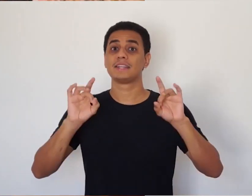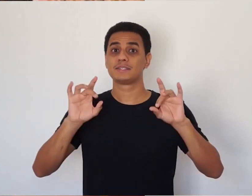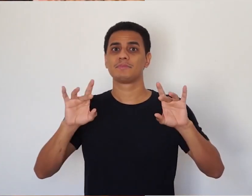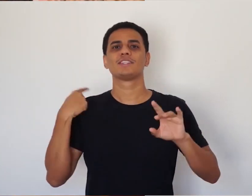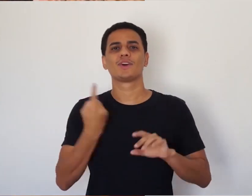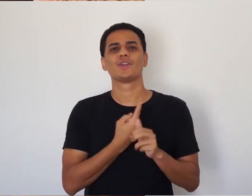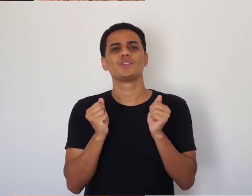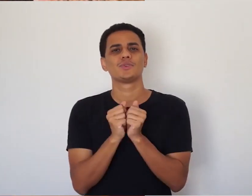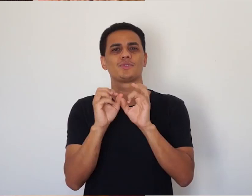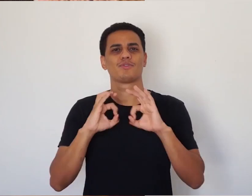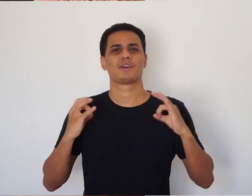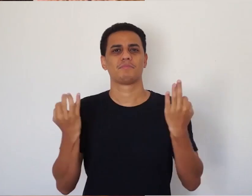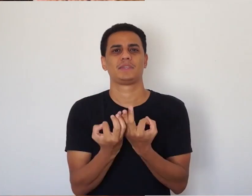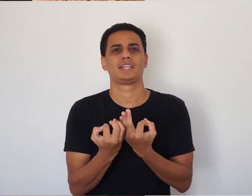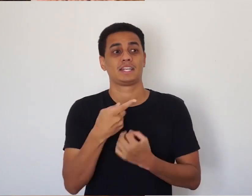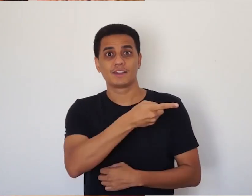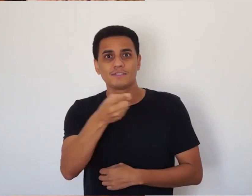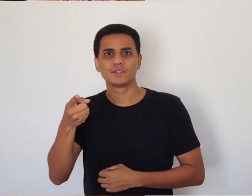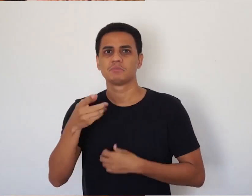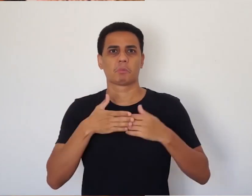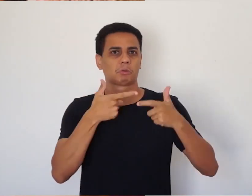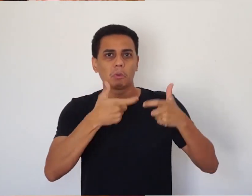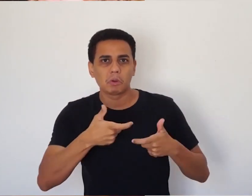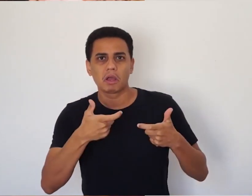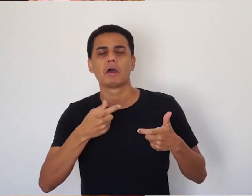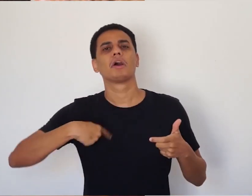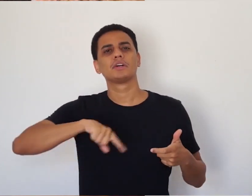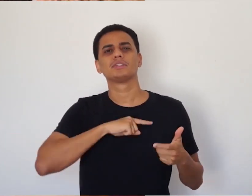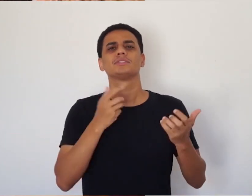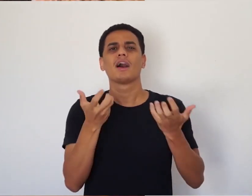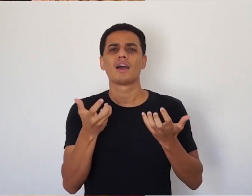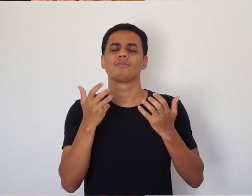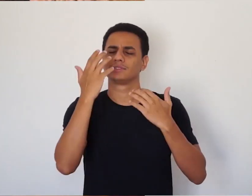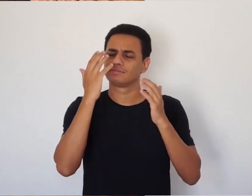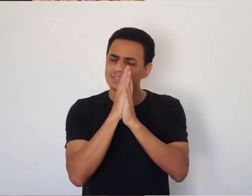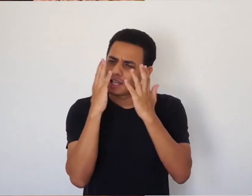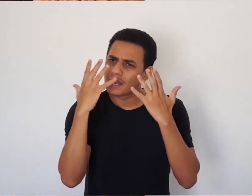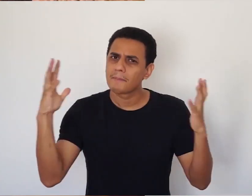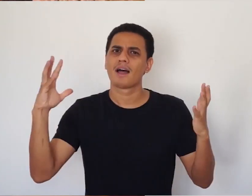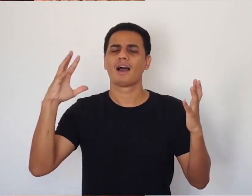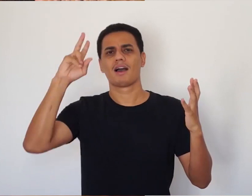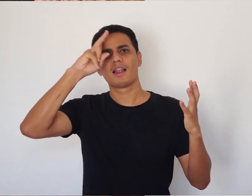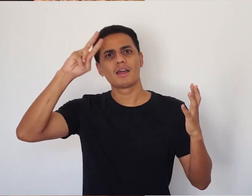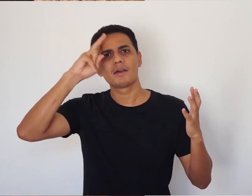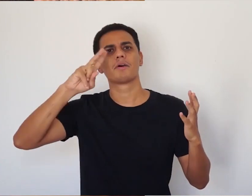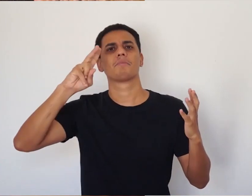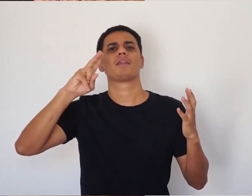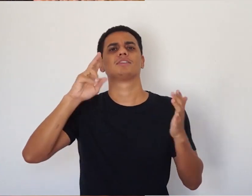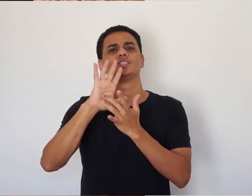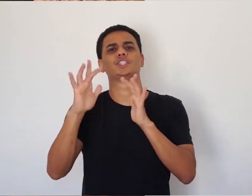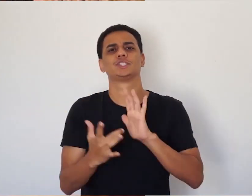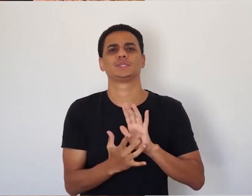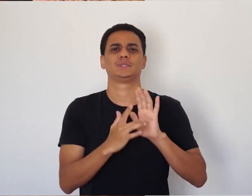poder agora como família fazer isso, né? Você, onde você estiver agora, nós queremos celebrar